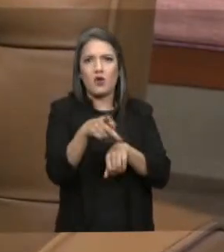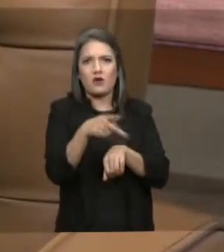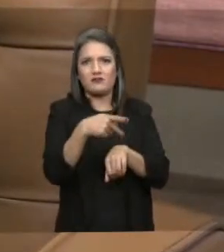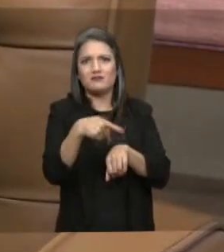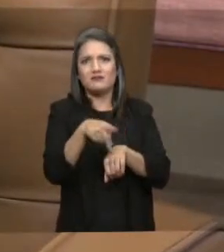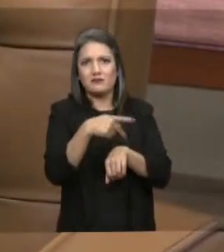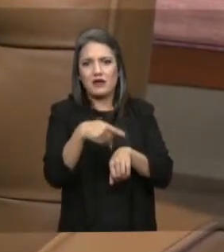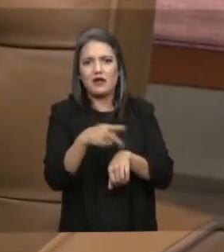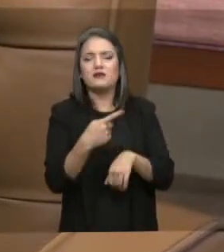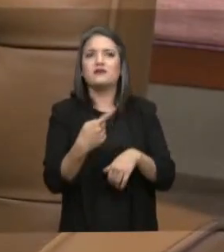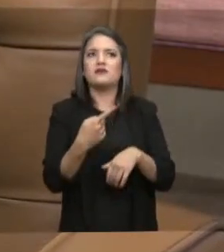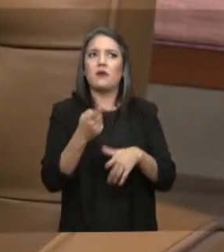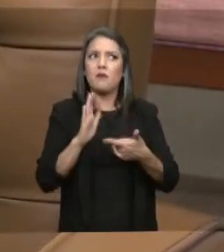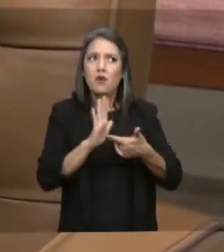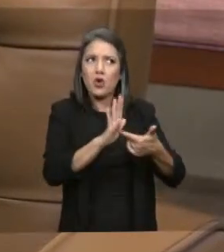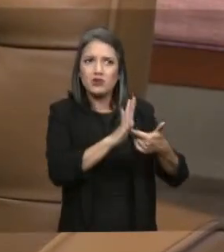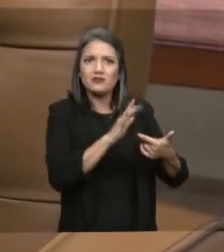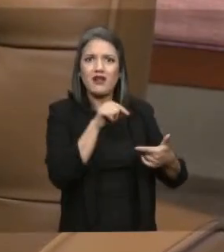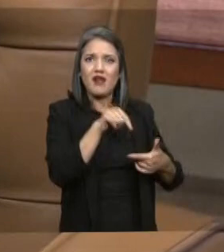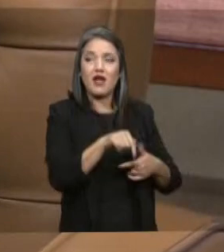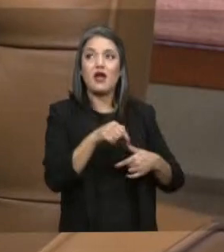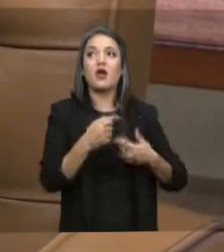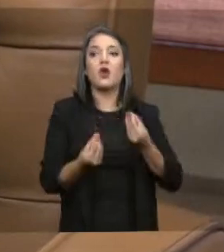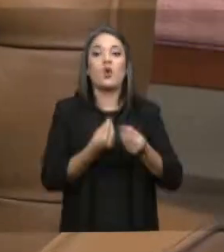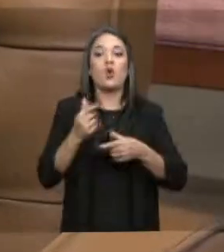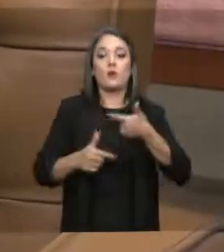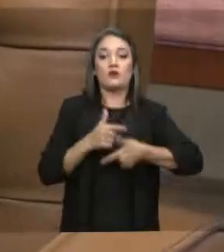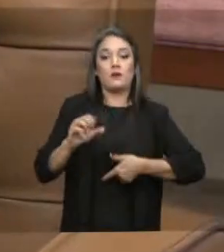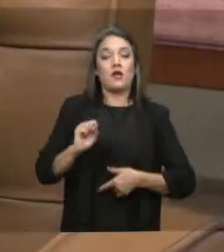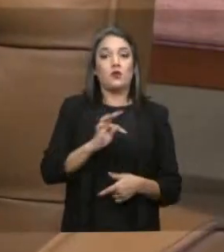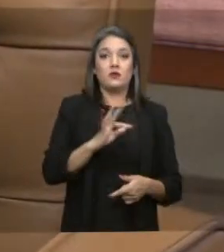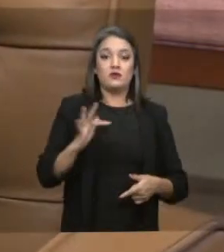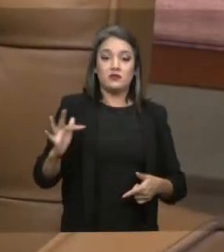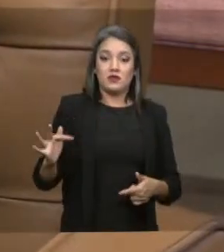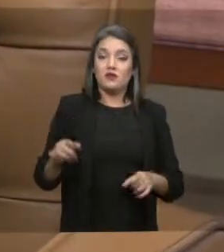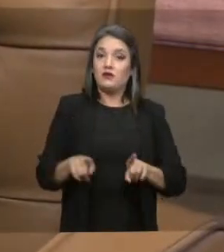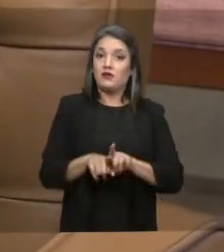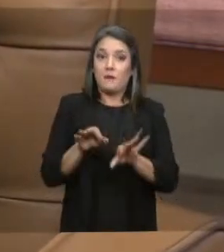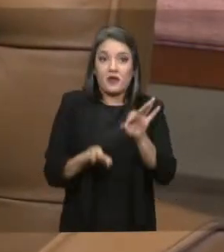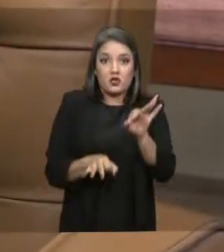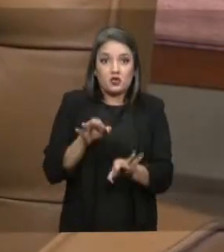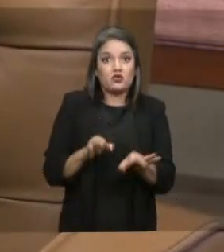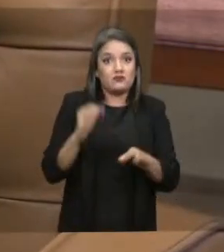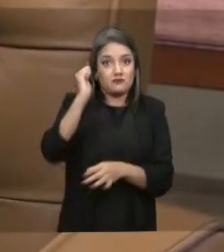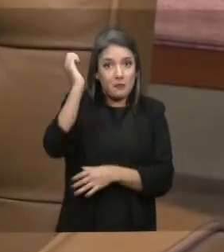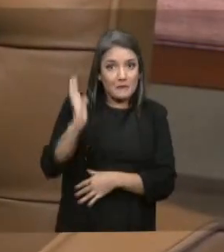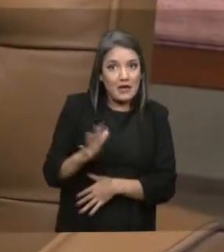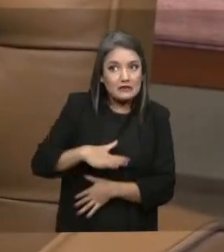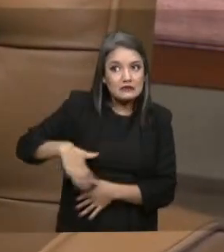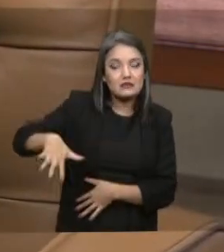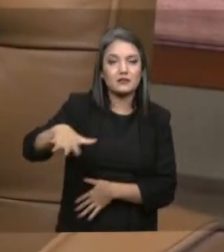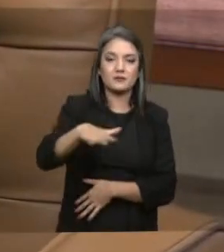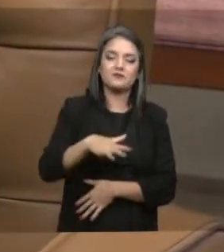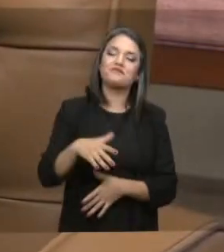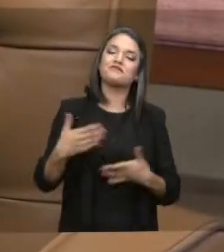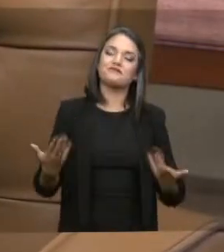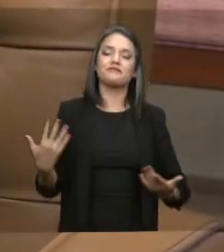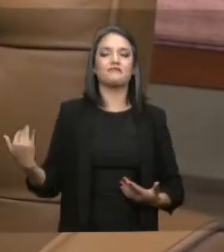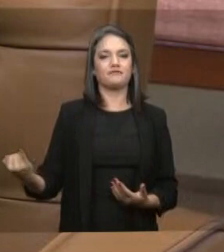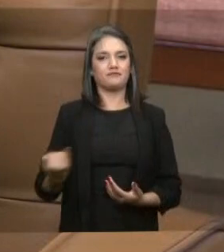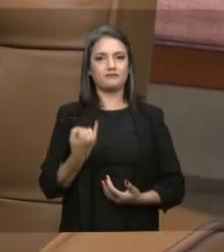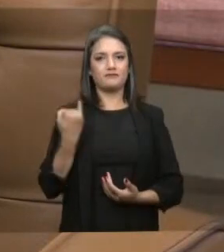que o Supremo Tribunal Federal tem realizado e o judiciário brasileiro como um todo e é